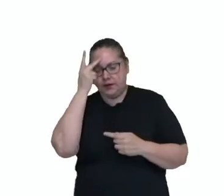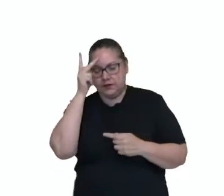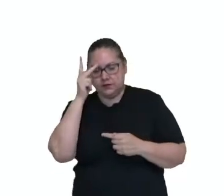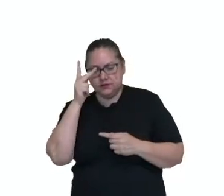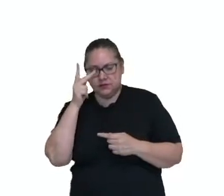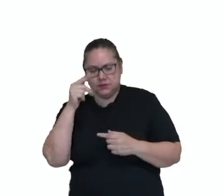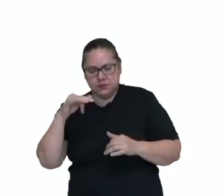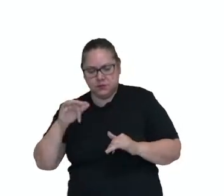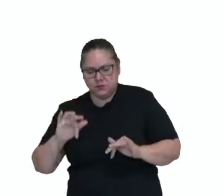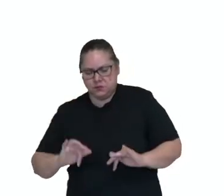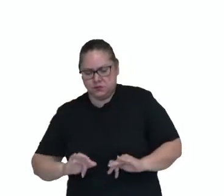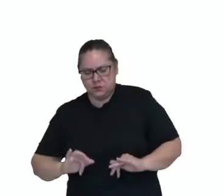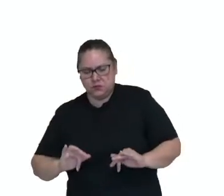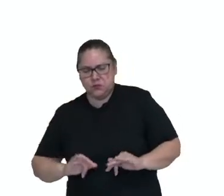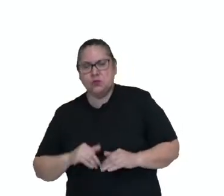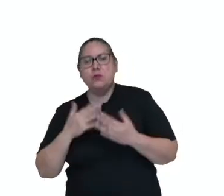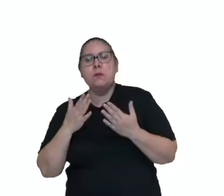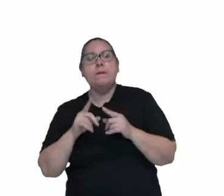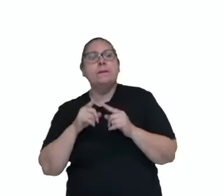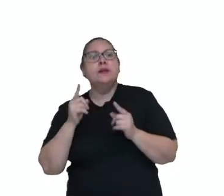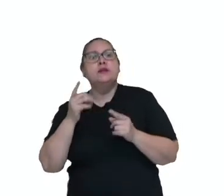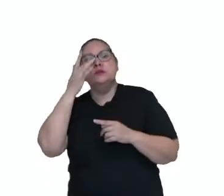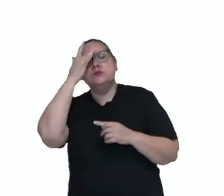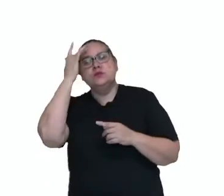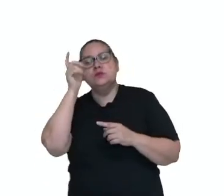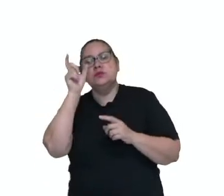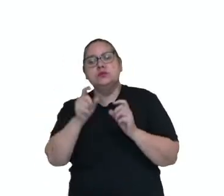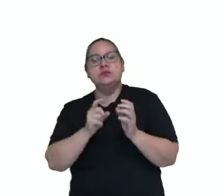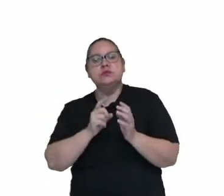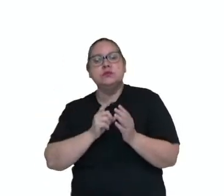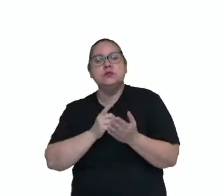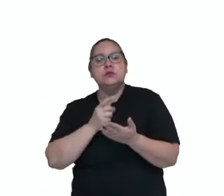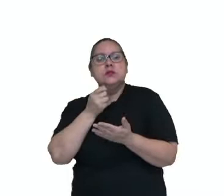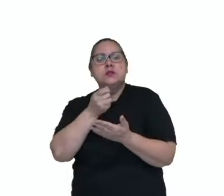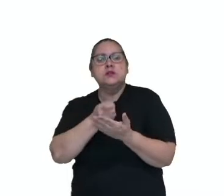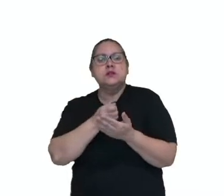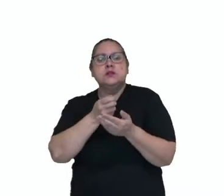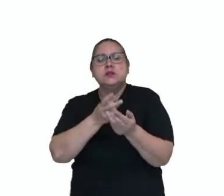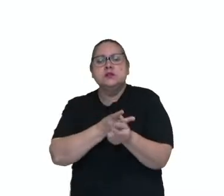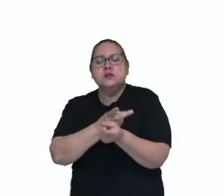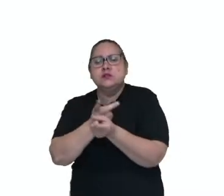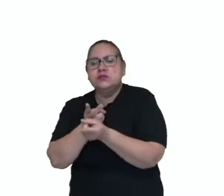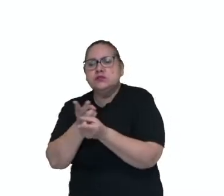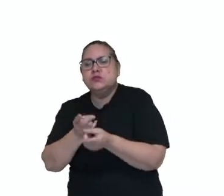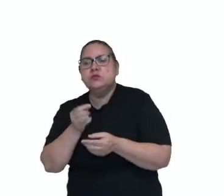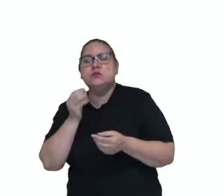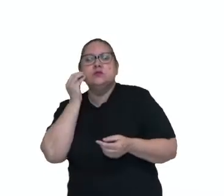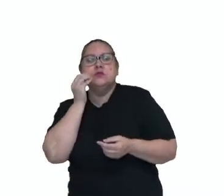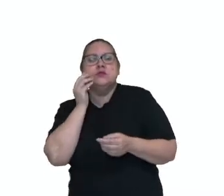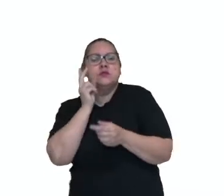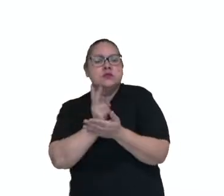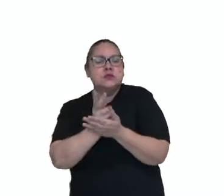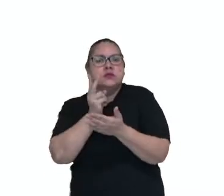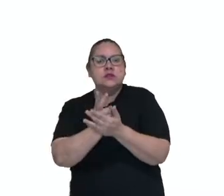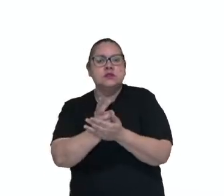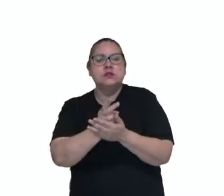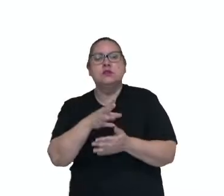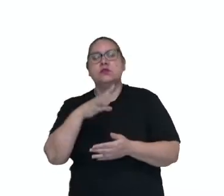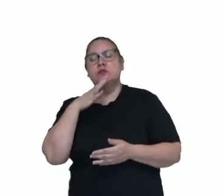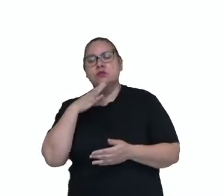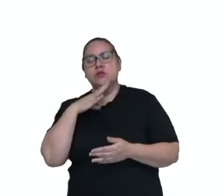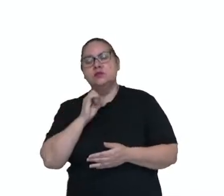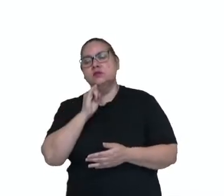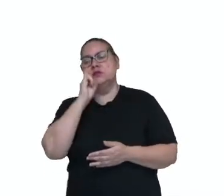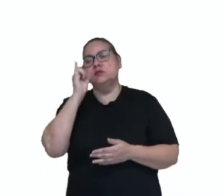se machucam, para aqueles que buscam e tentam sempre e para aqueles que reconhecem a importância